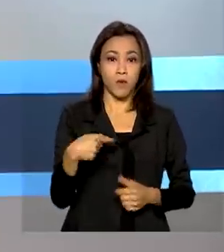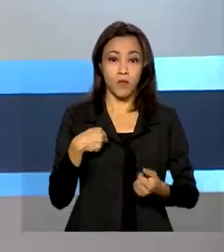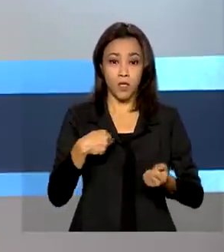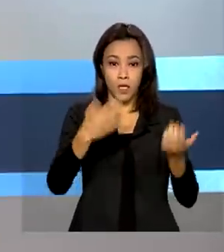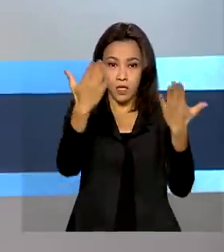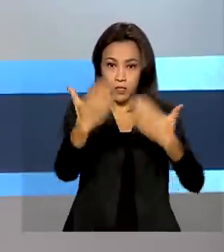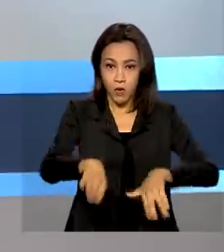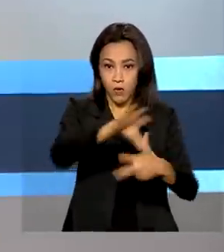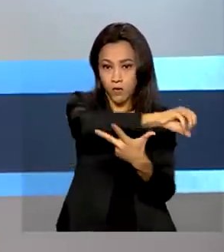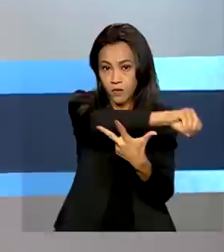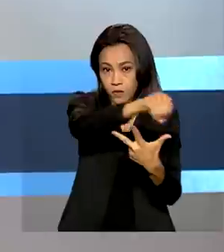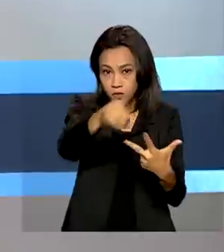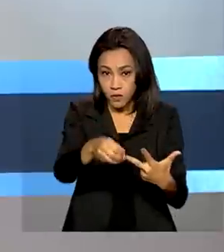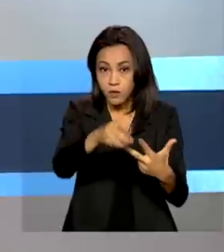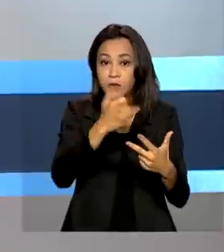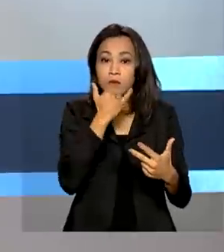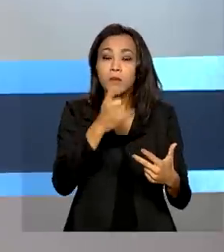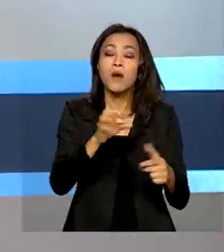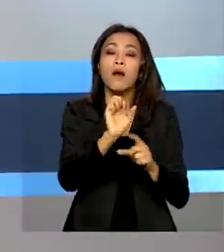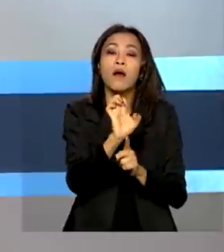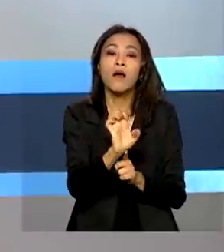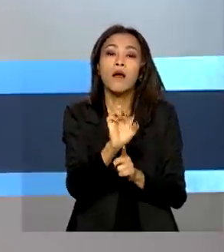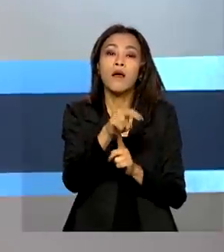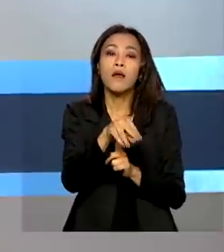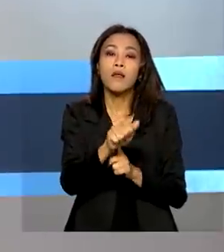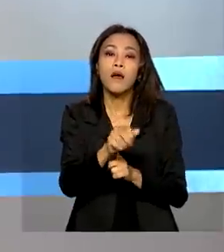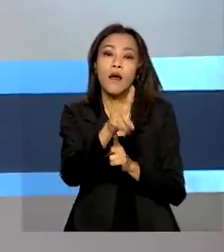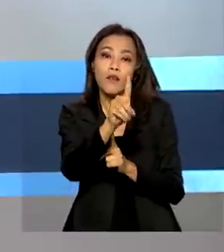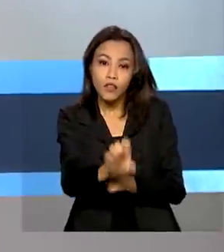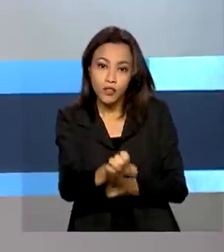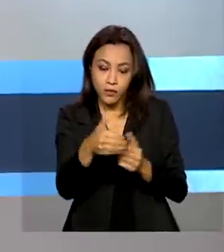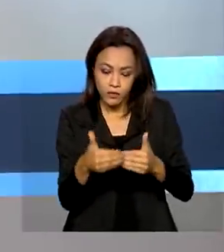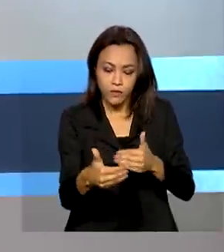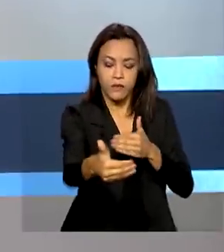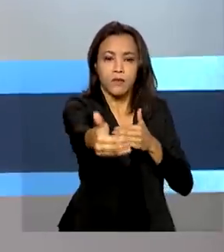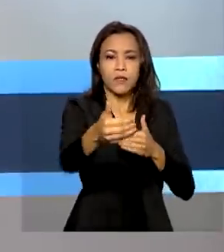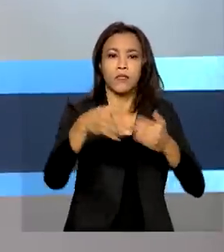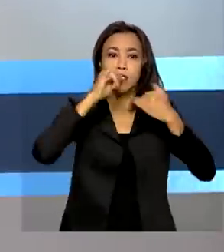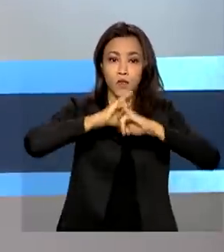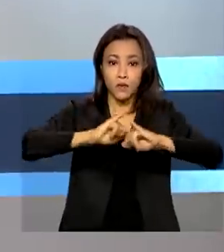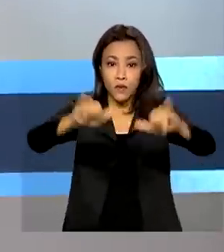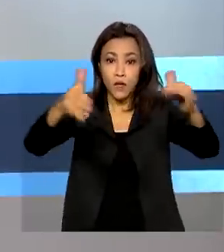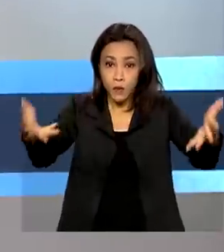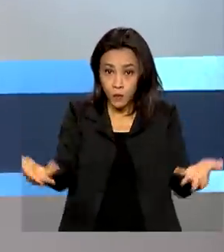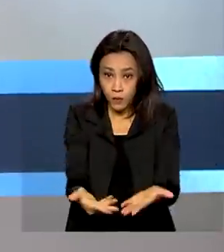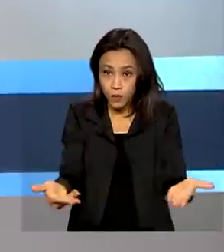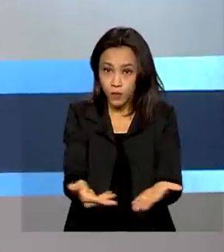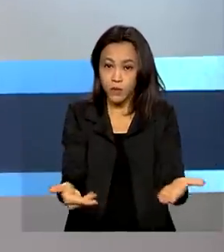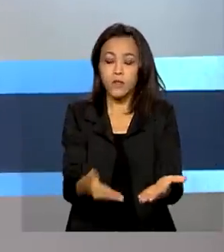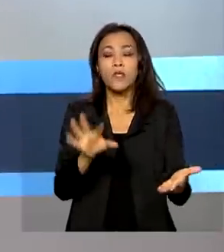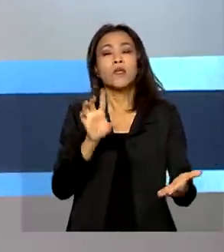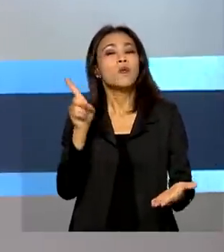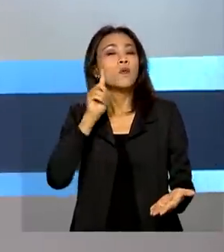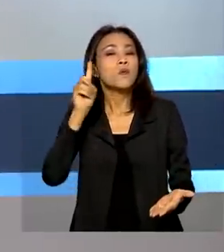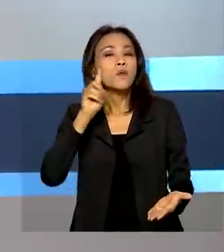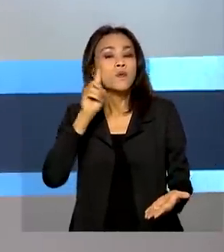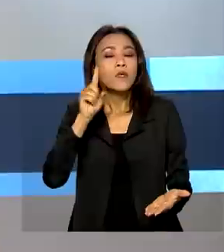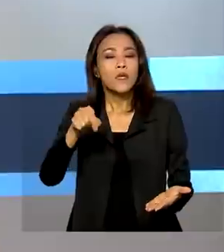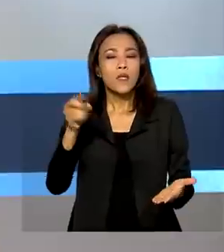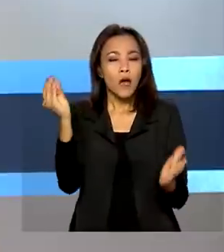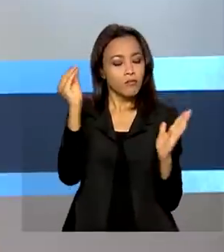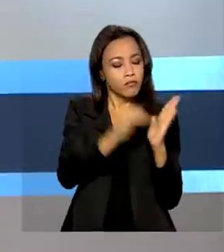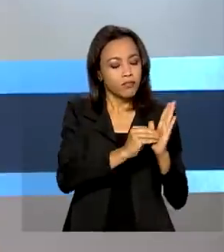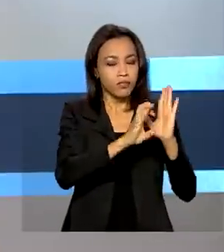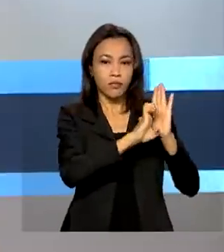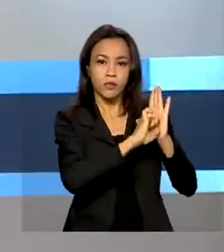desempenho dos Estudantes o Enade 2021 serão divulgados a partir de hoje a data Inicial prevista em